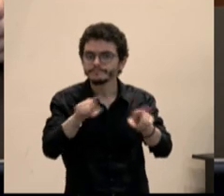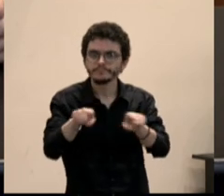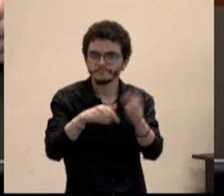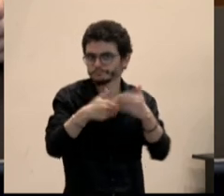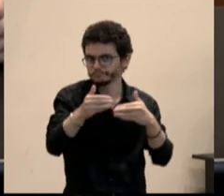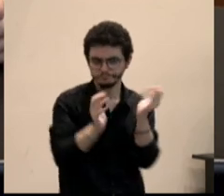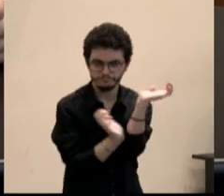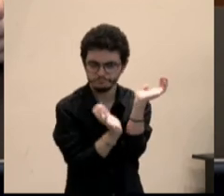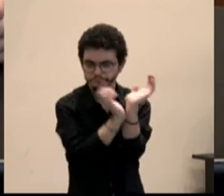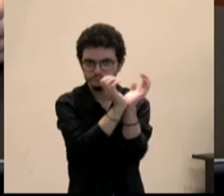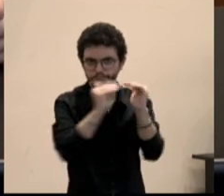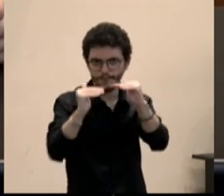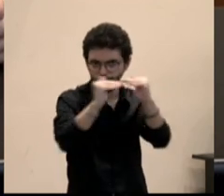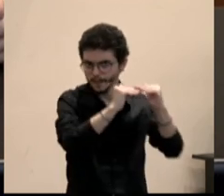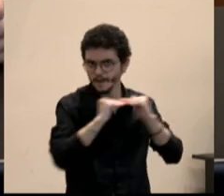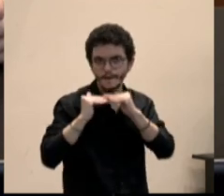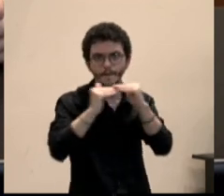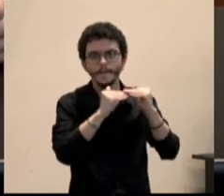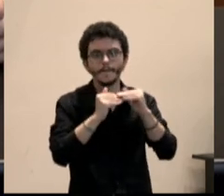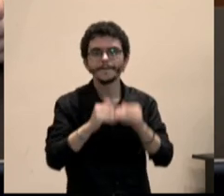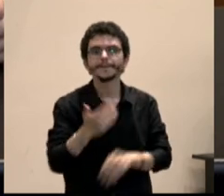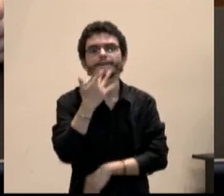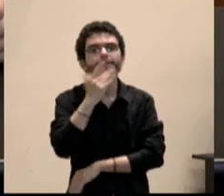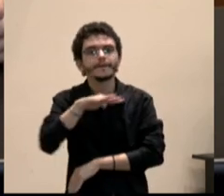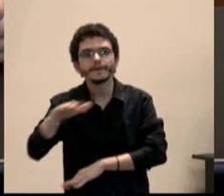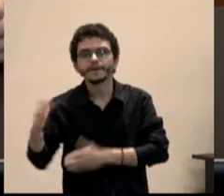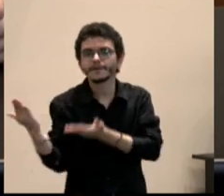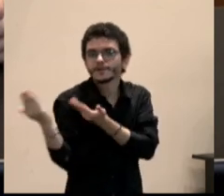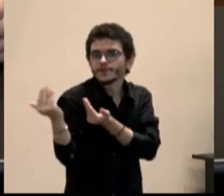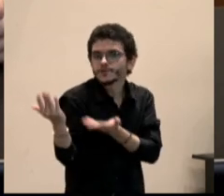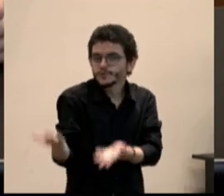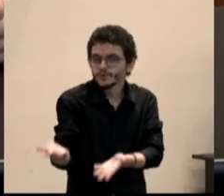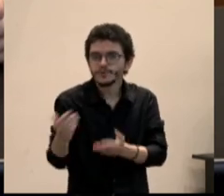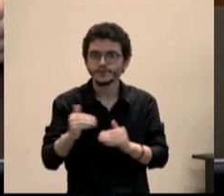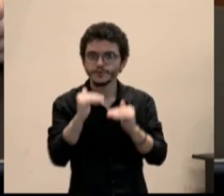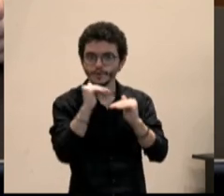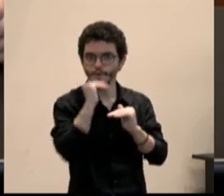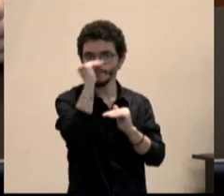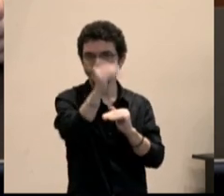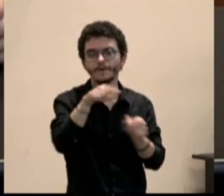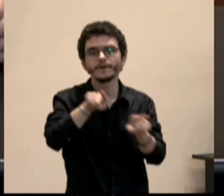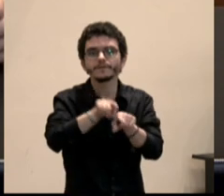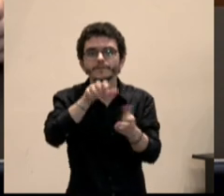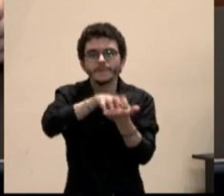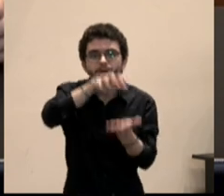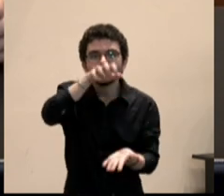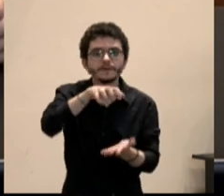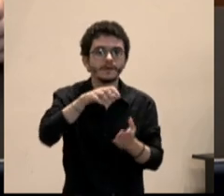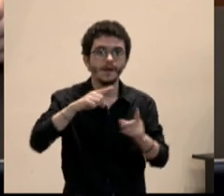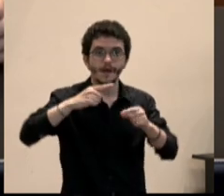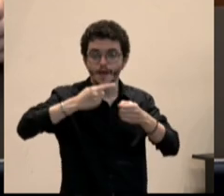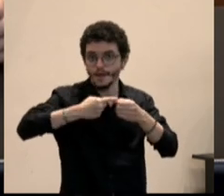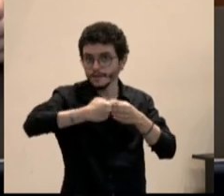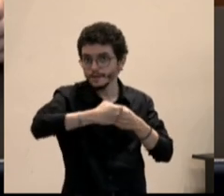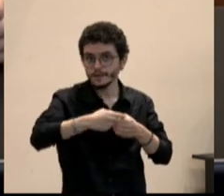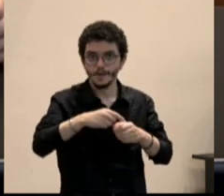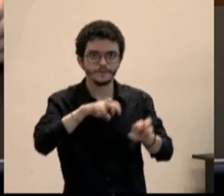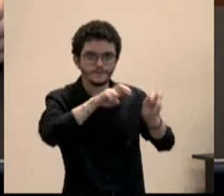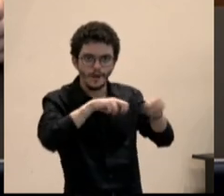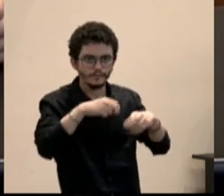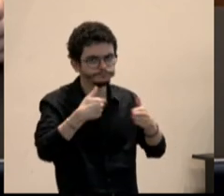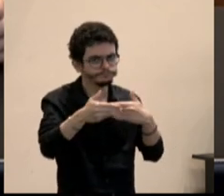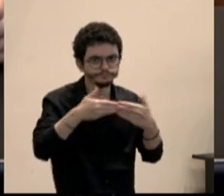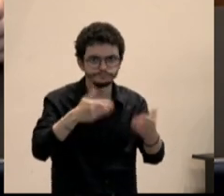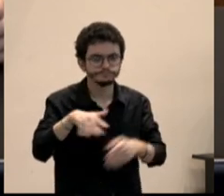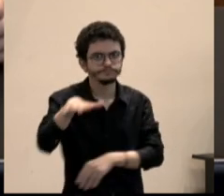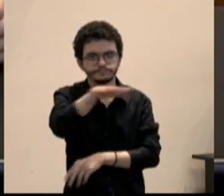forma igualitária às crianças, adolescentes, jovens, adultos e idosos da cidade do campo, de